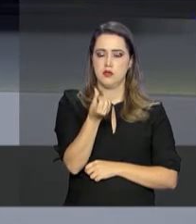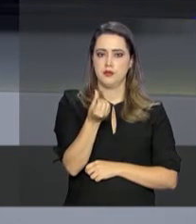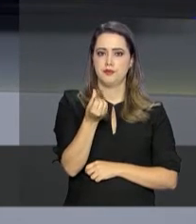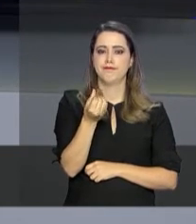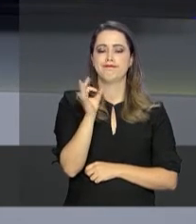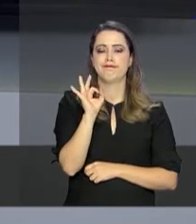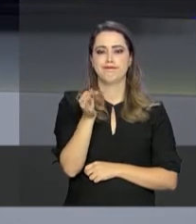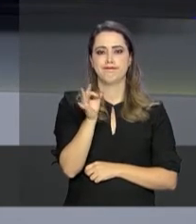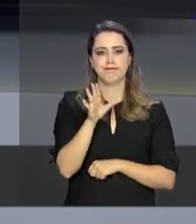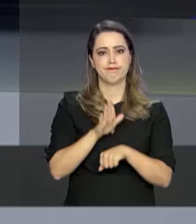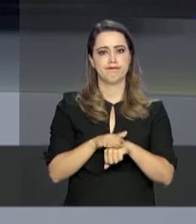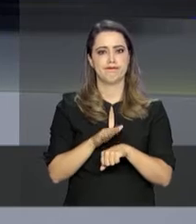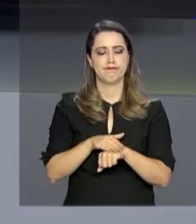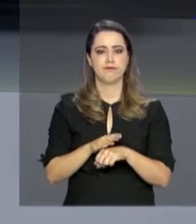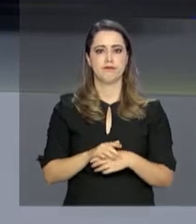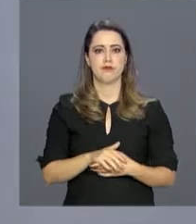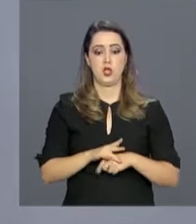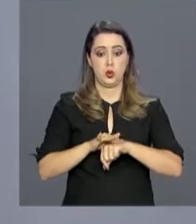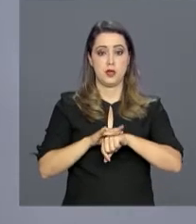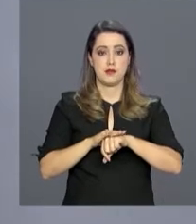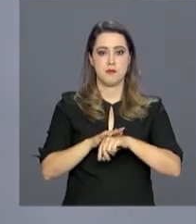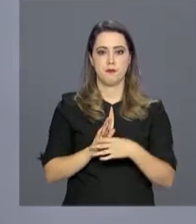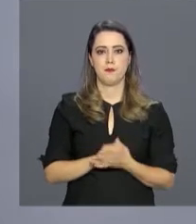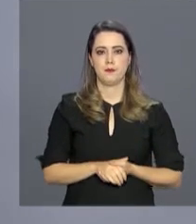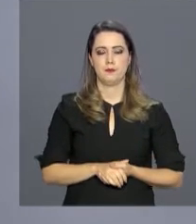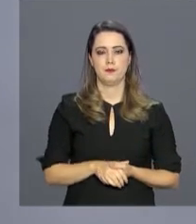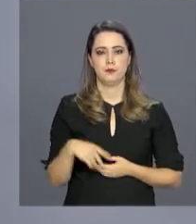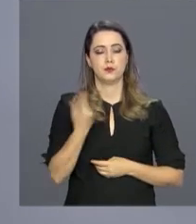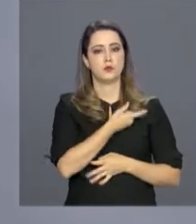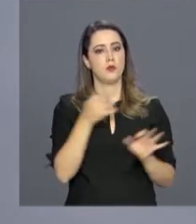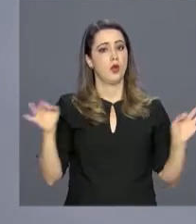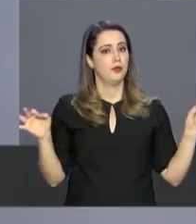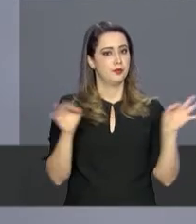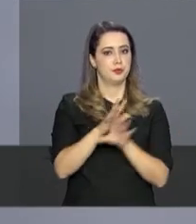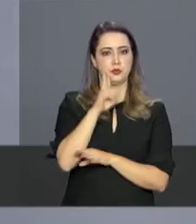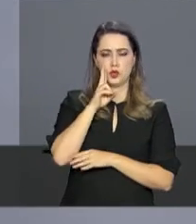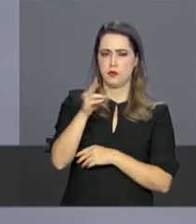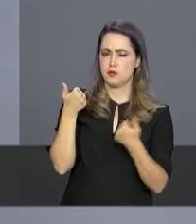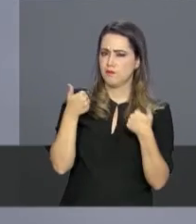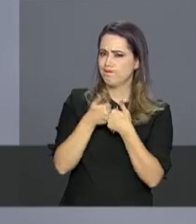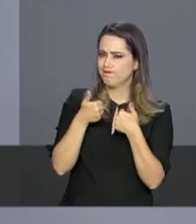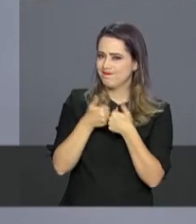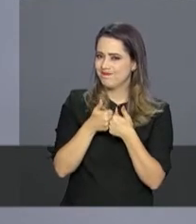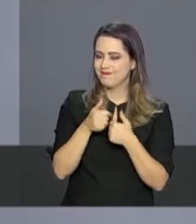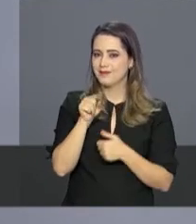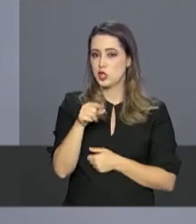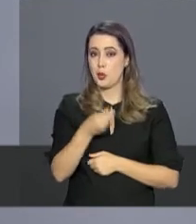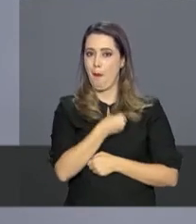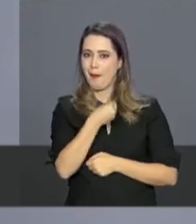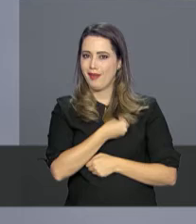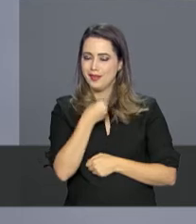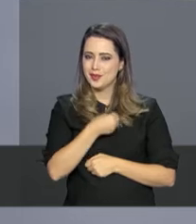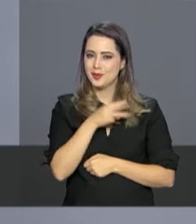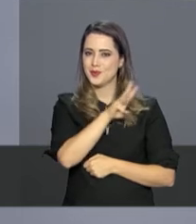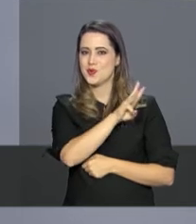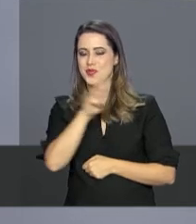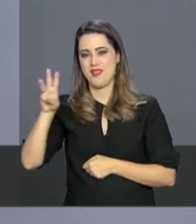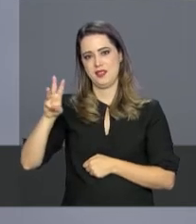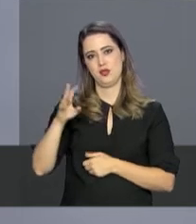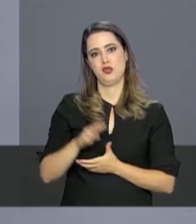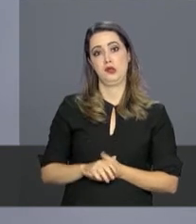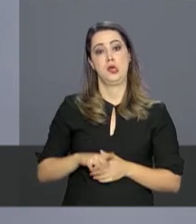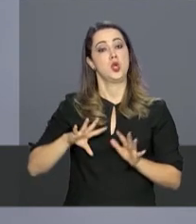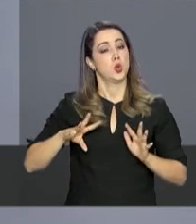confirmações da doença nós ficamos por aqui você acompanha a programação ao vivo pelo site da npr na internet